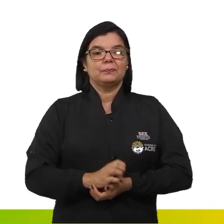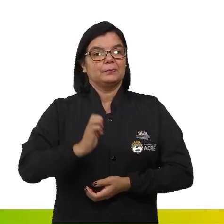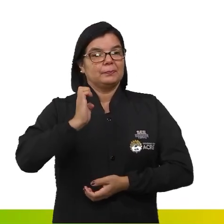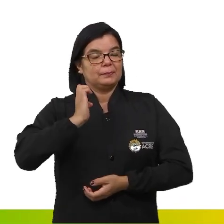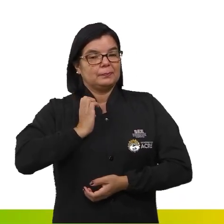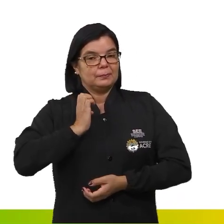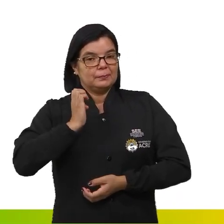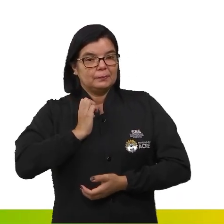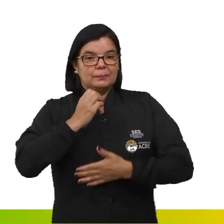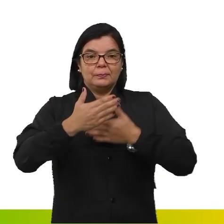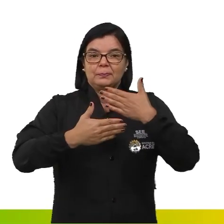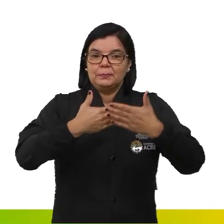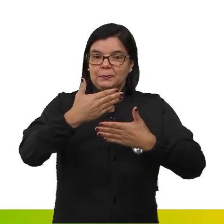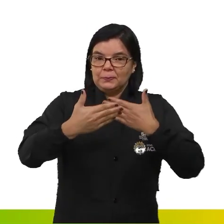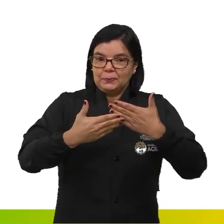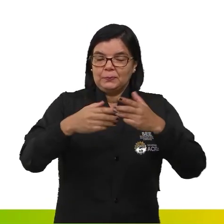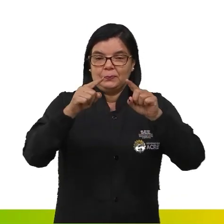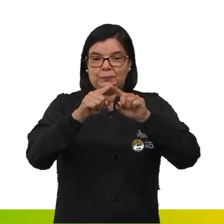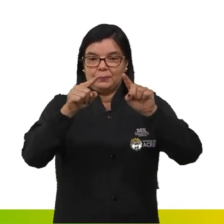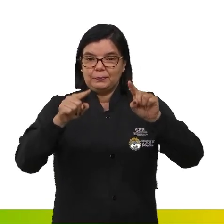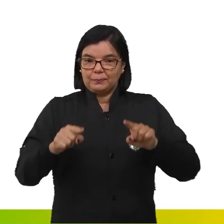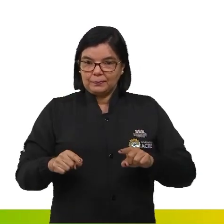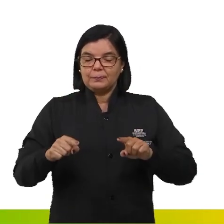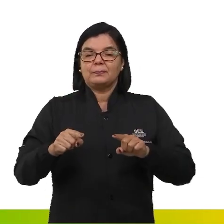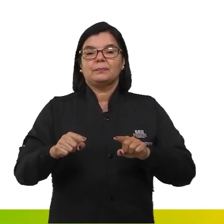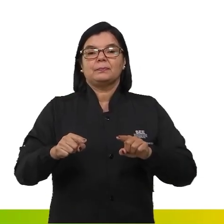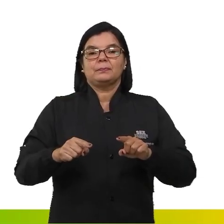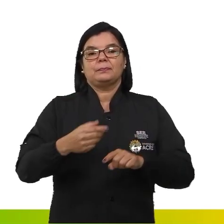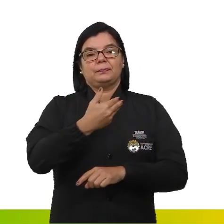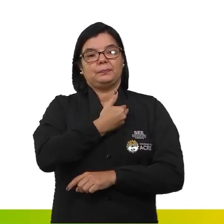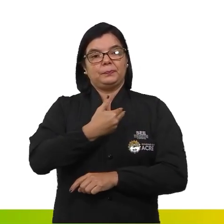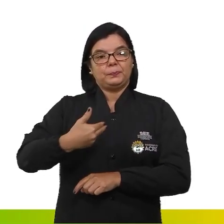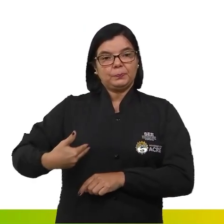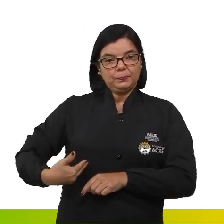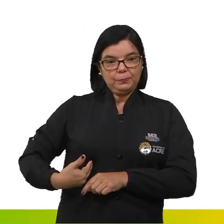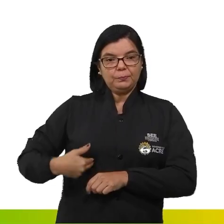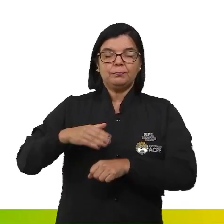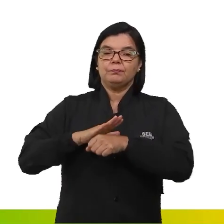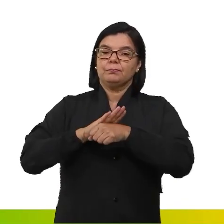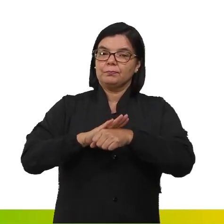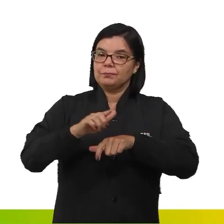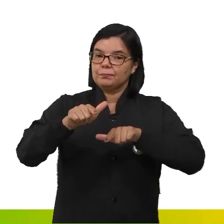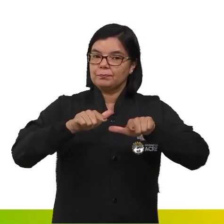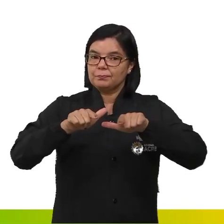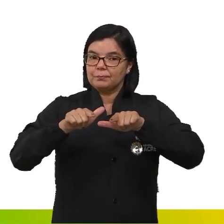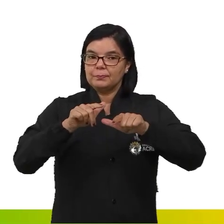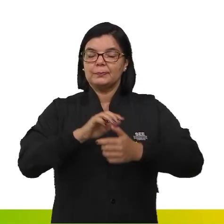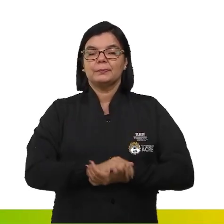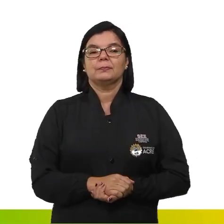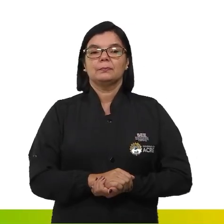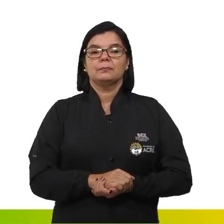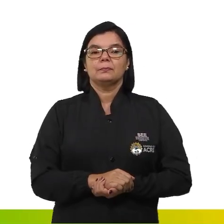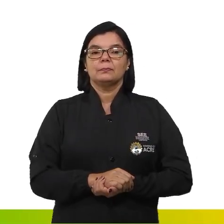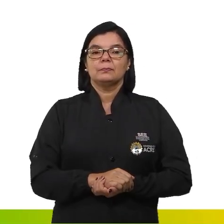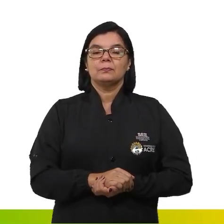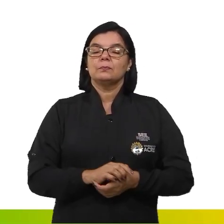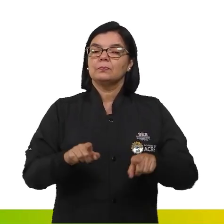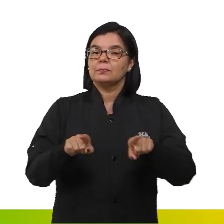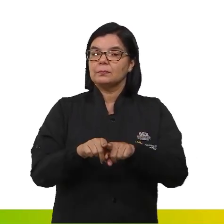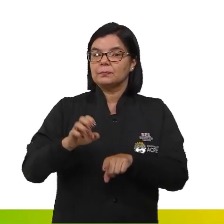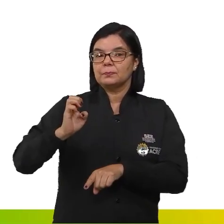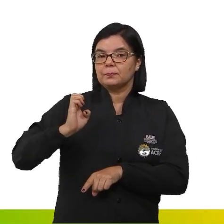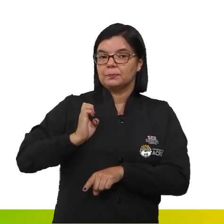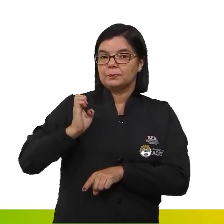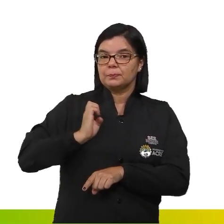Envolve tanto a ética do processo, como funcionários públicos conduzem os trabalhos, quanto